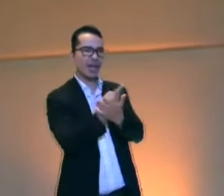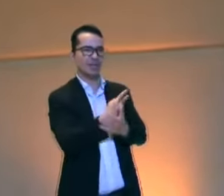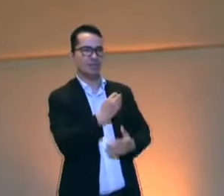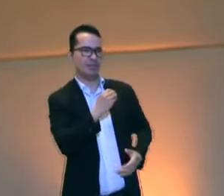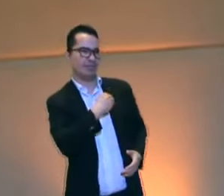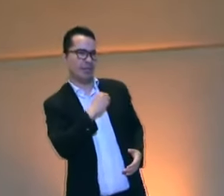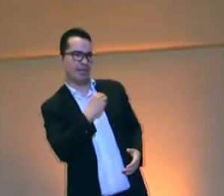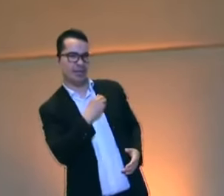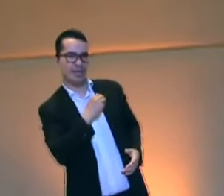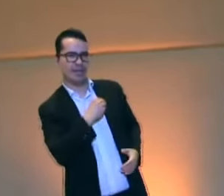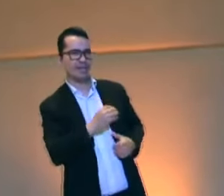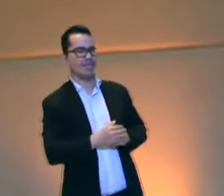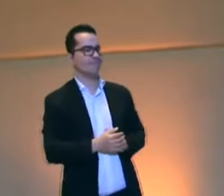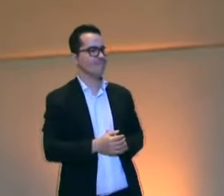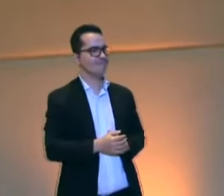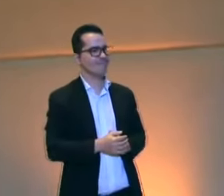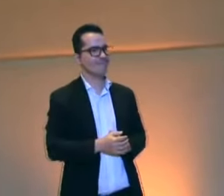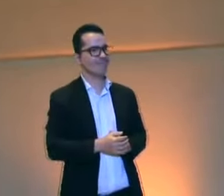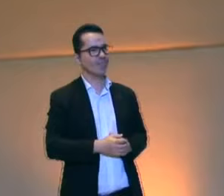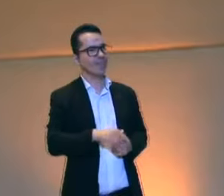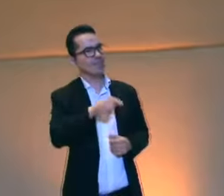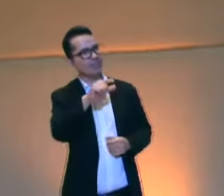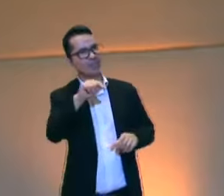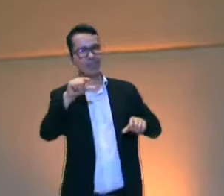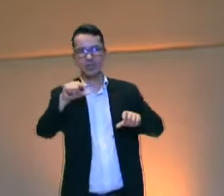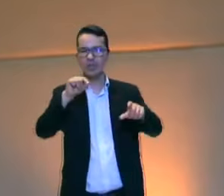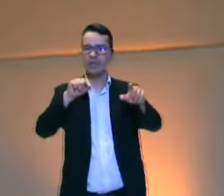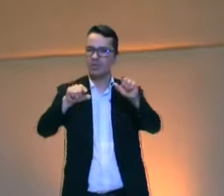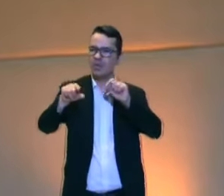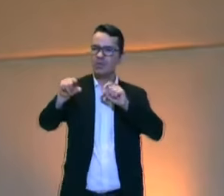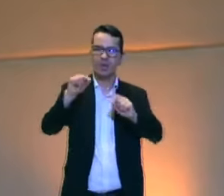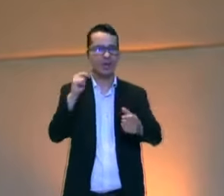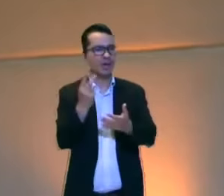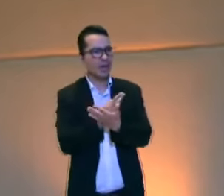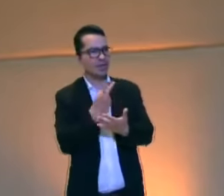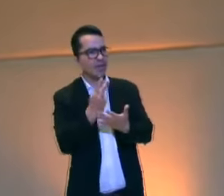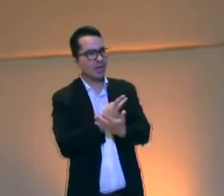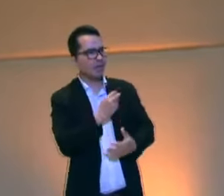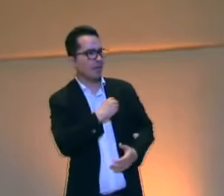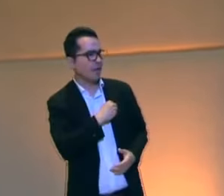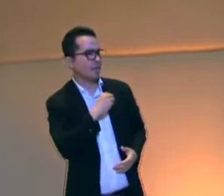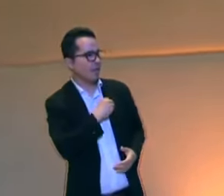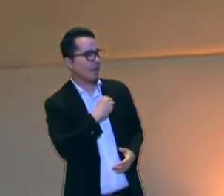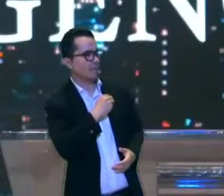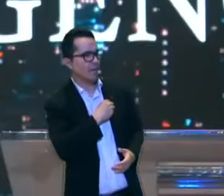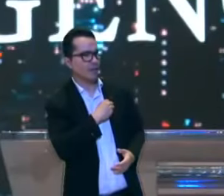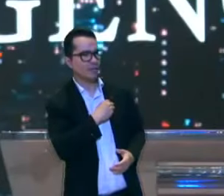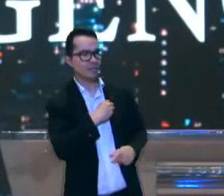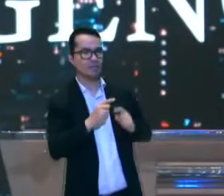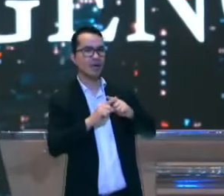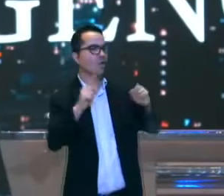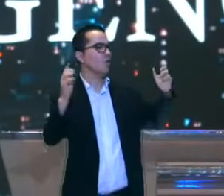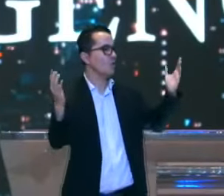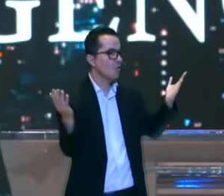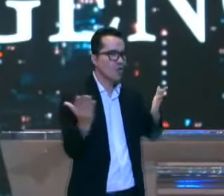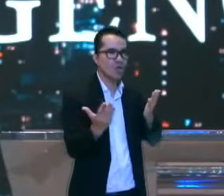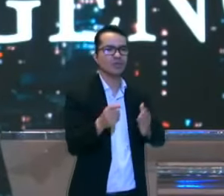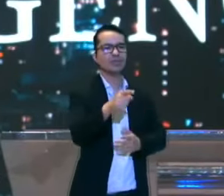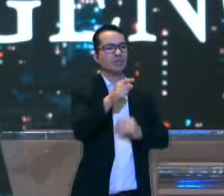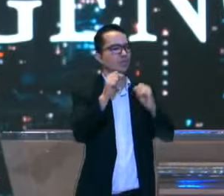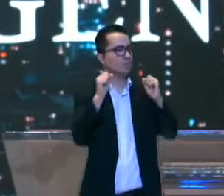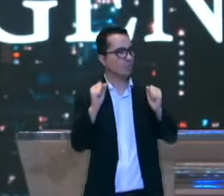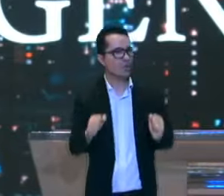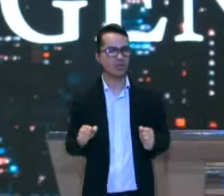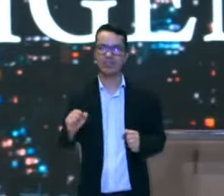Questiona as suas liberdades em Jesus, se alguma delas. Eu falei como Deus falou comigo.